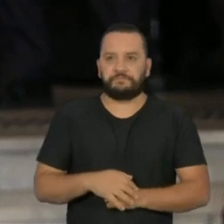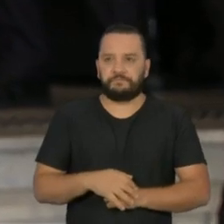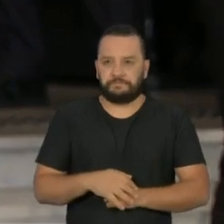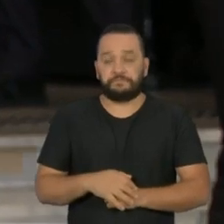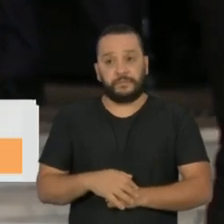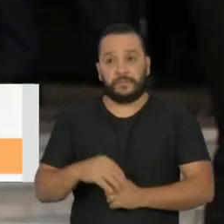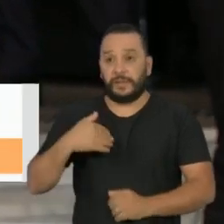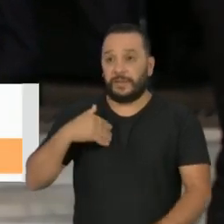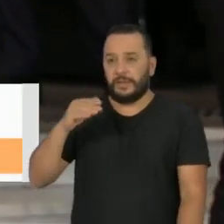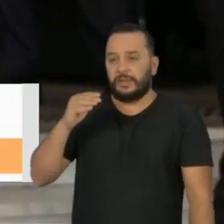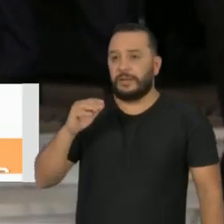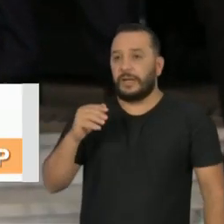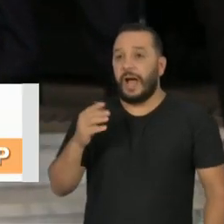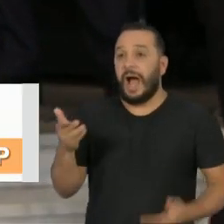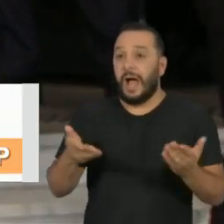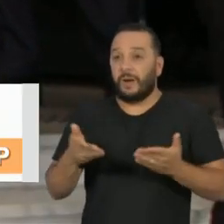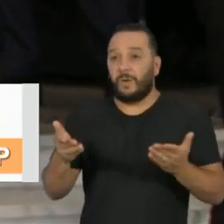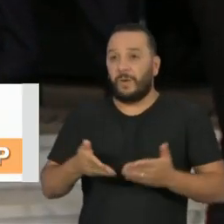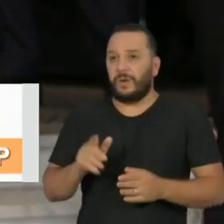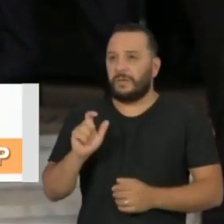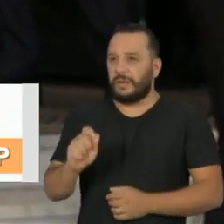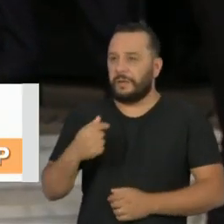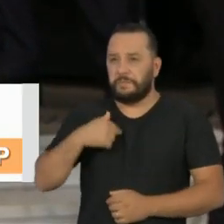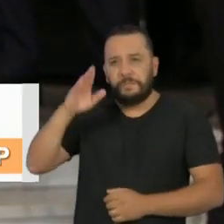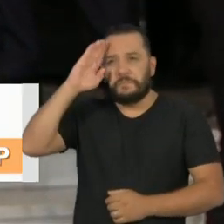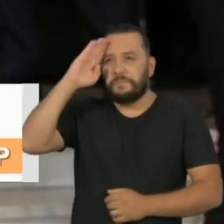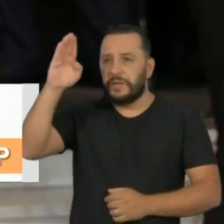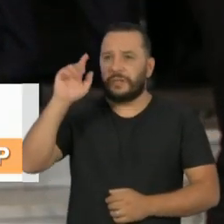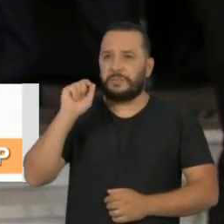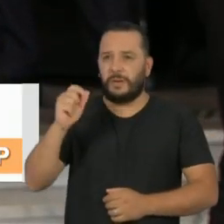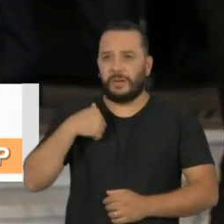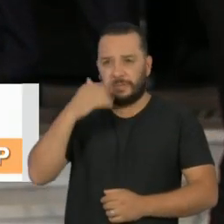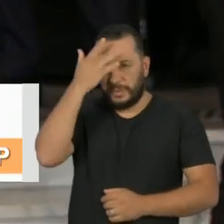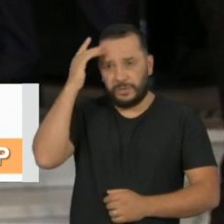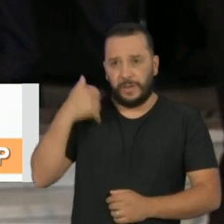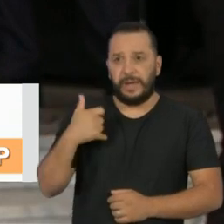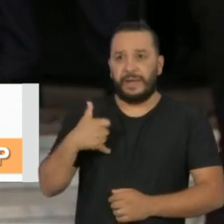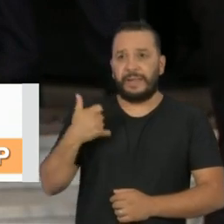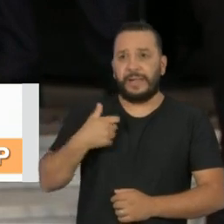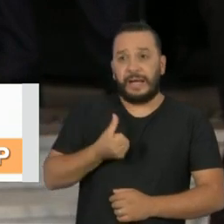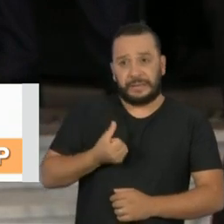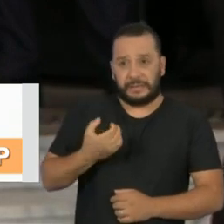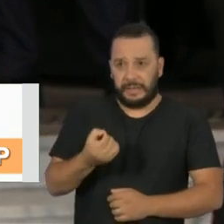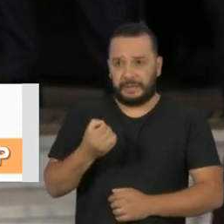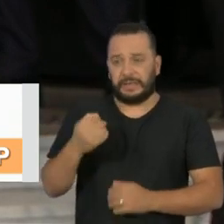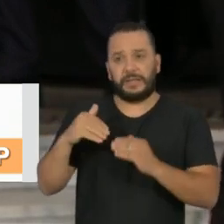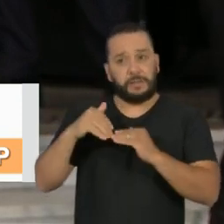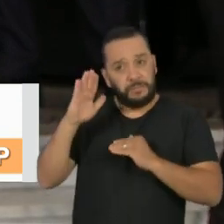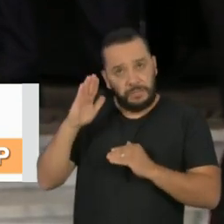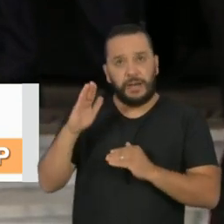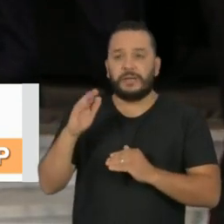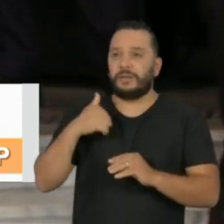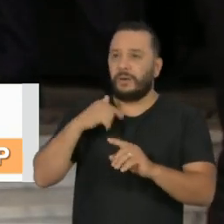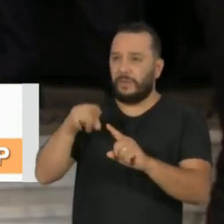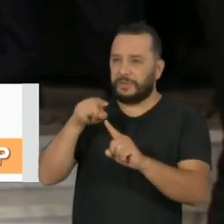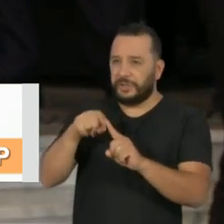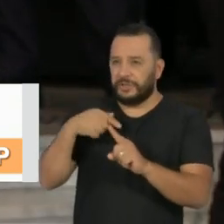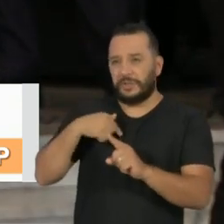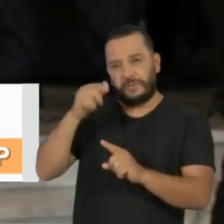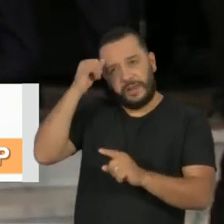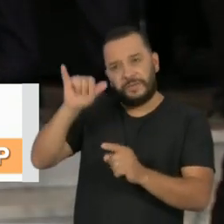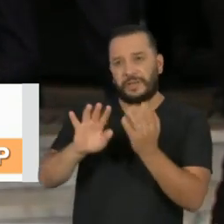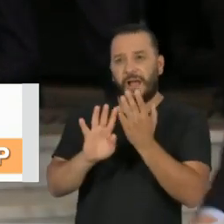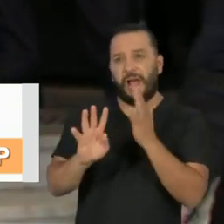primeiro momento, serão vacinados principalmente as pessoas com mais de 60 anos. O objetivo é justamente evitar as